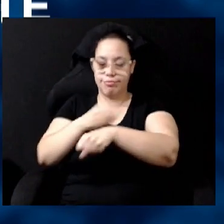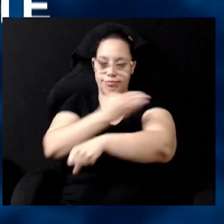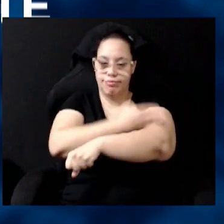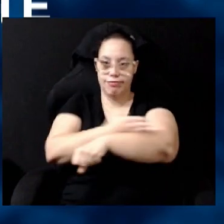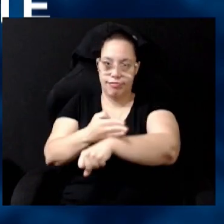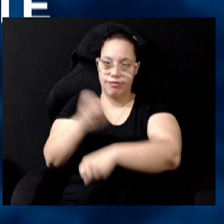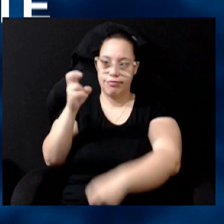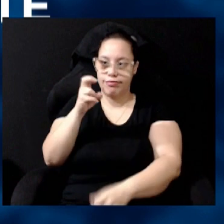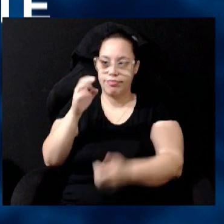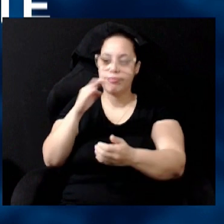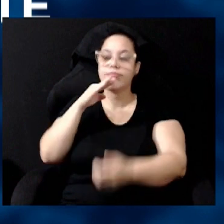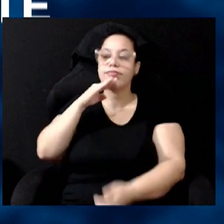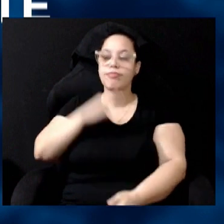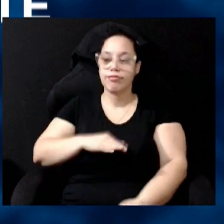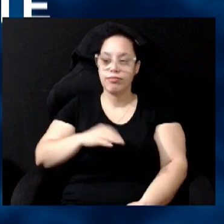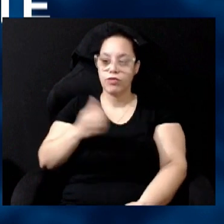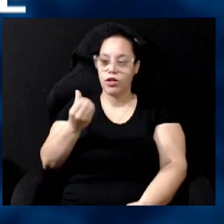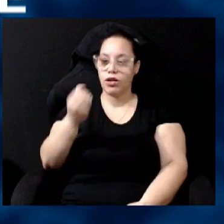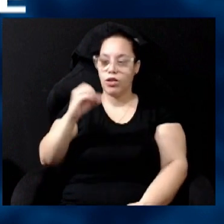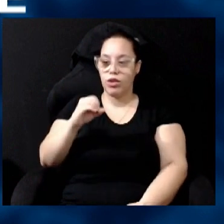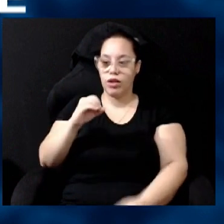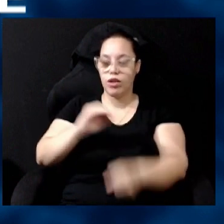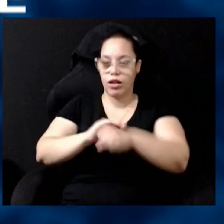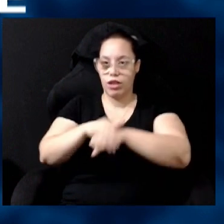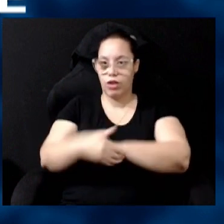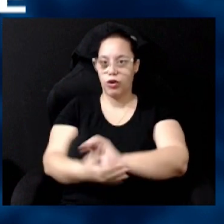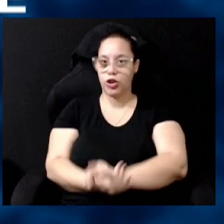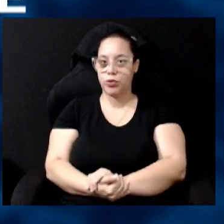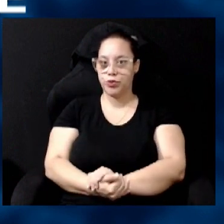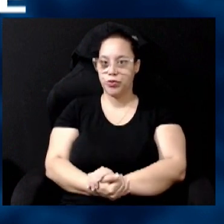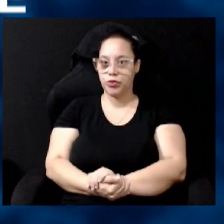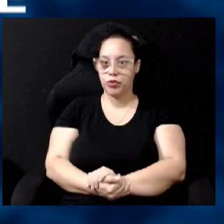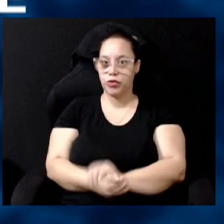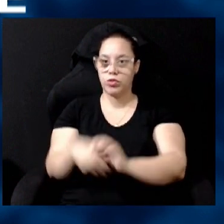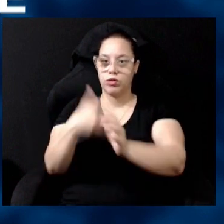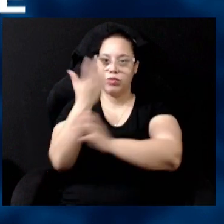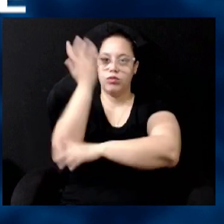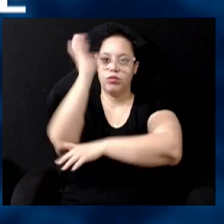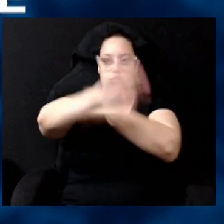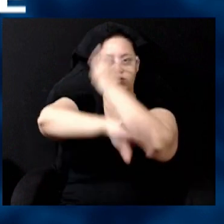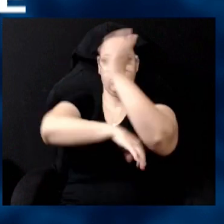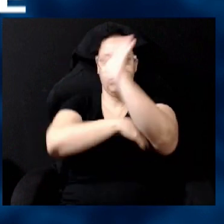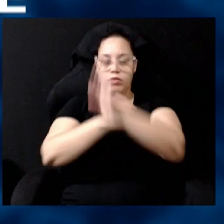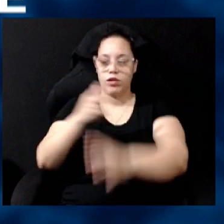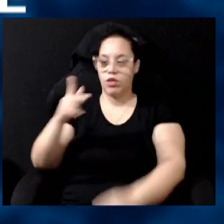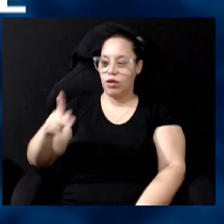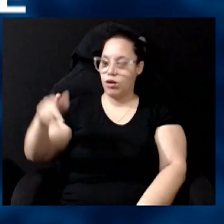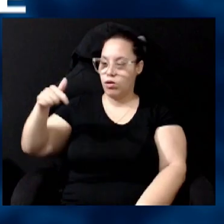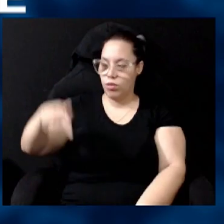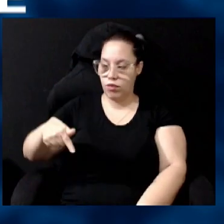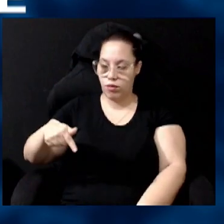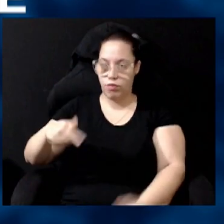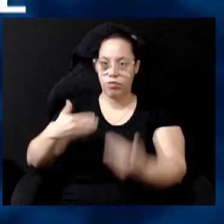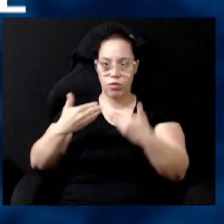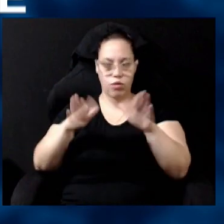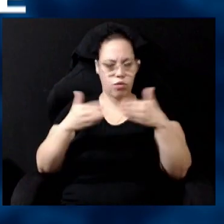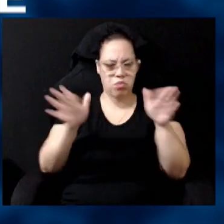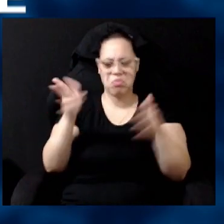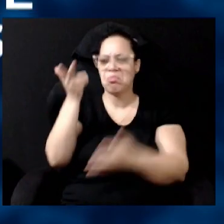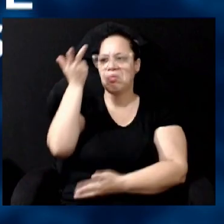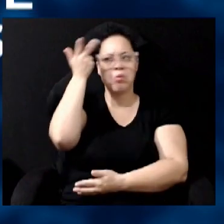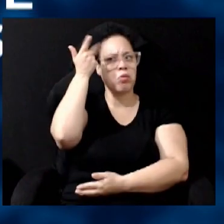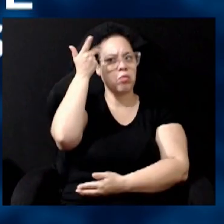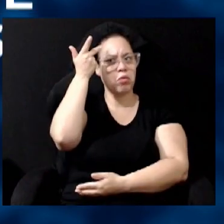da tarde às 10 horas da noite. Todos os bosques e parques da cidade abrem normalmente